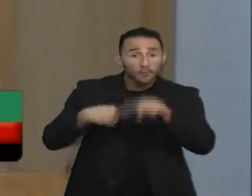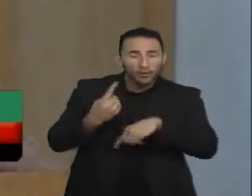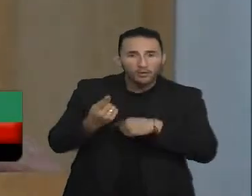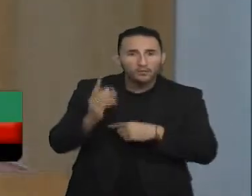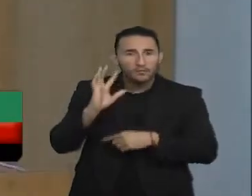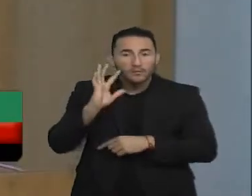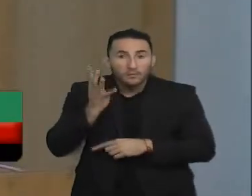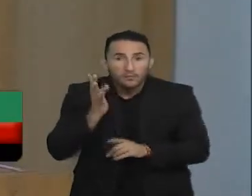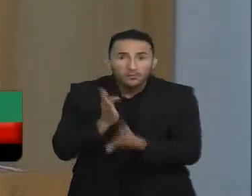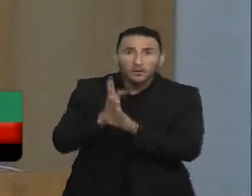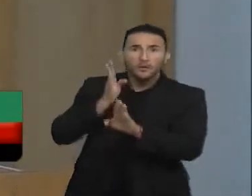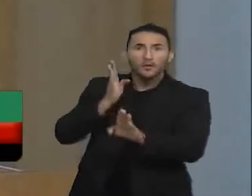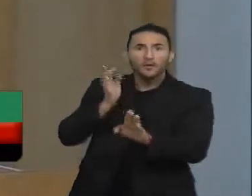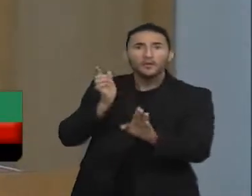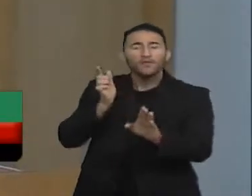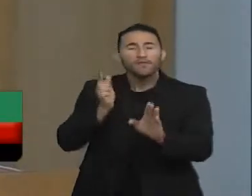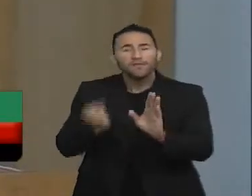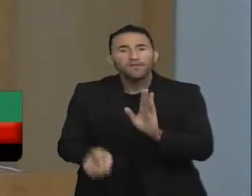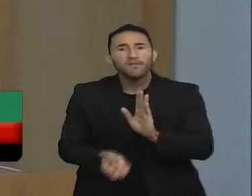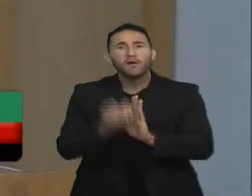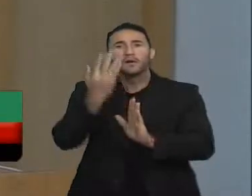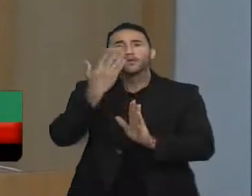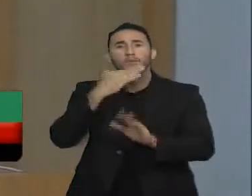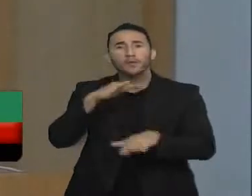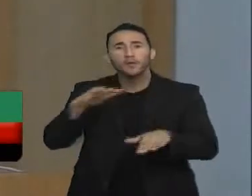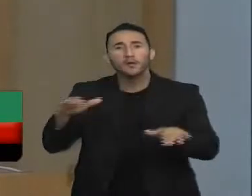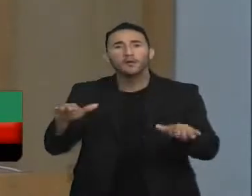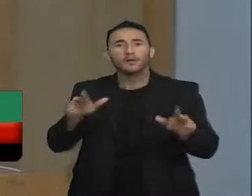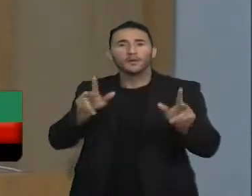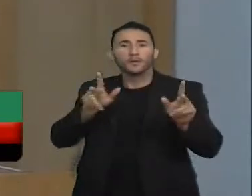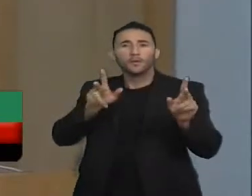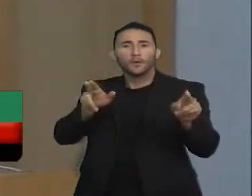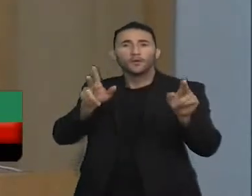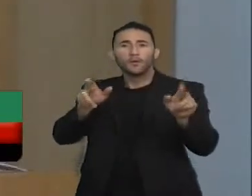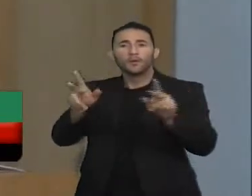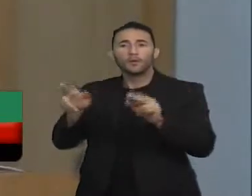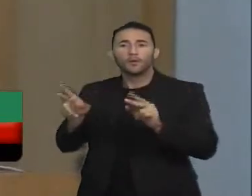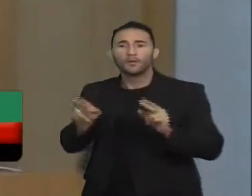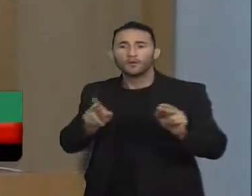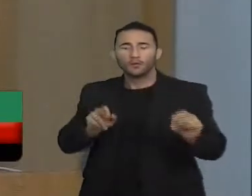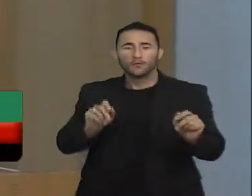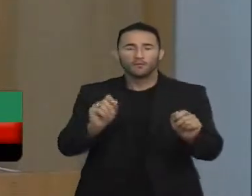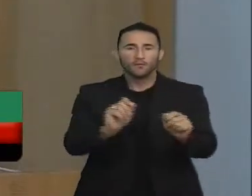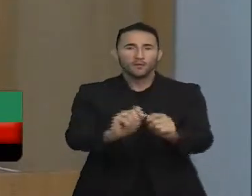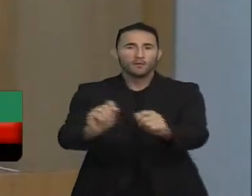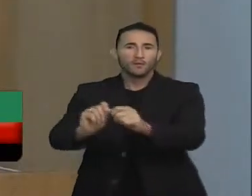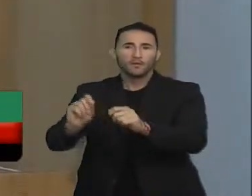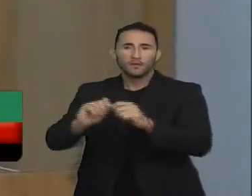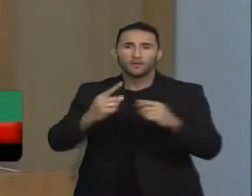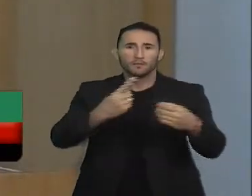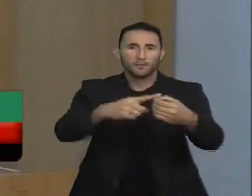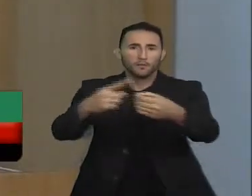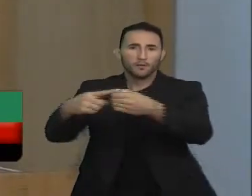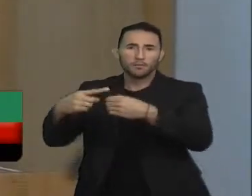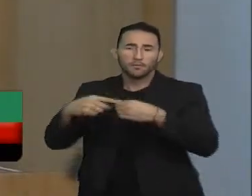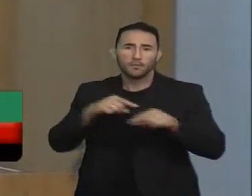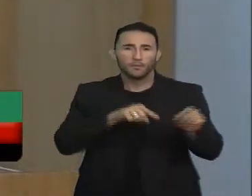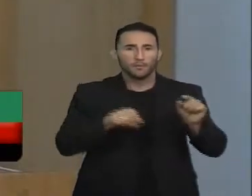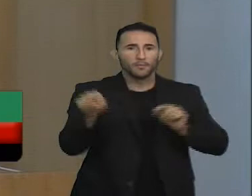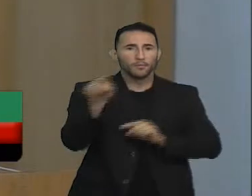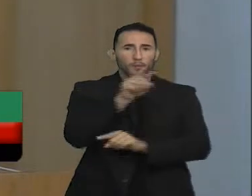aí descobriu várias outras crianças que ele cometeu a mesma coisa em outros municípios, vereadora.